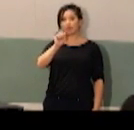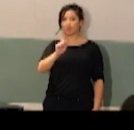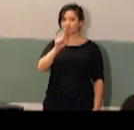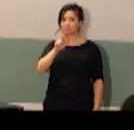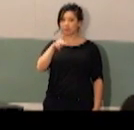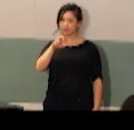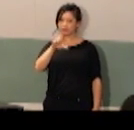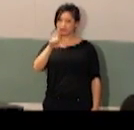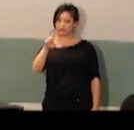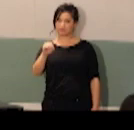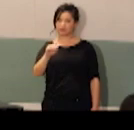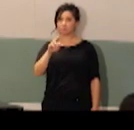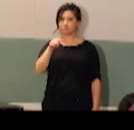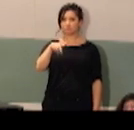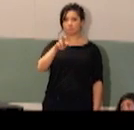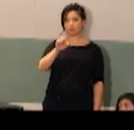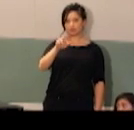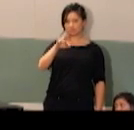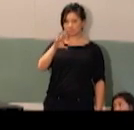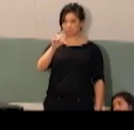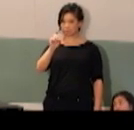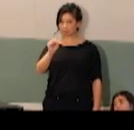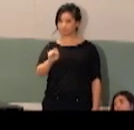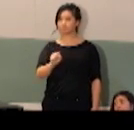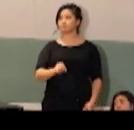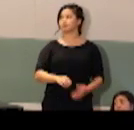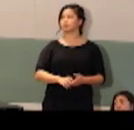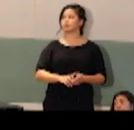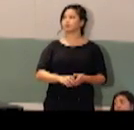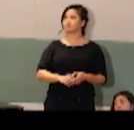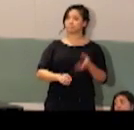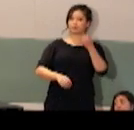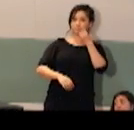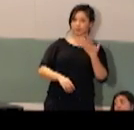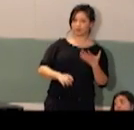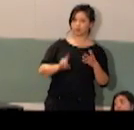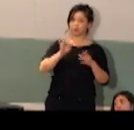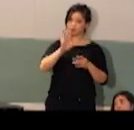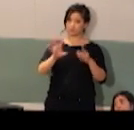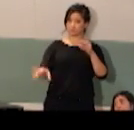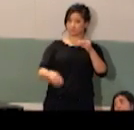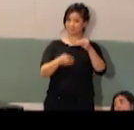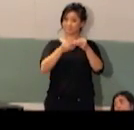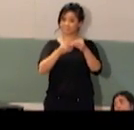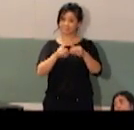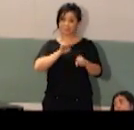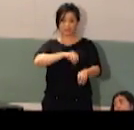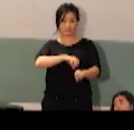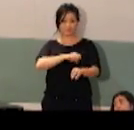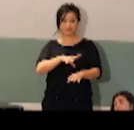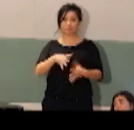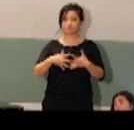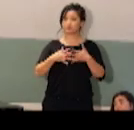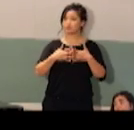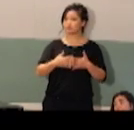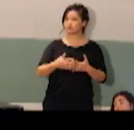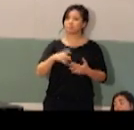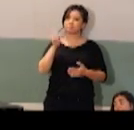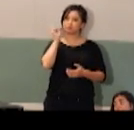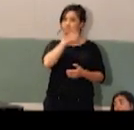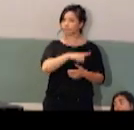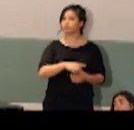Eu só quero completar aqui, porque na educação é tanta coisa que fica difícil. E já respondo um pouco do esporte